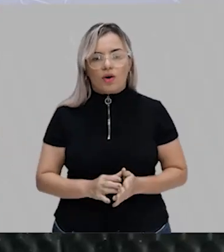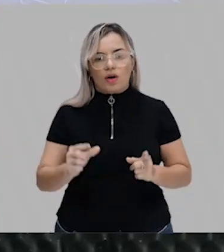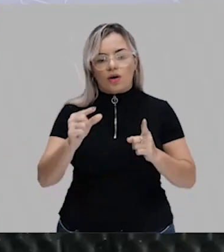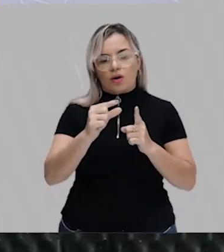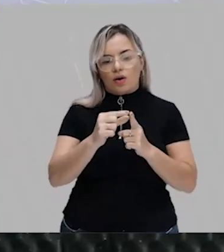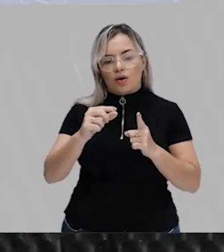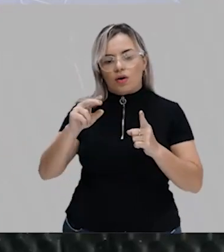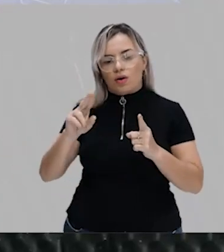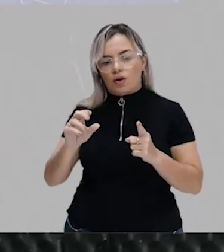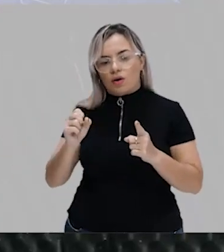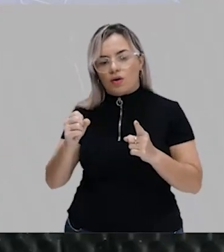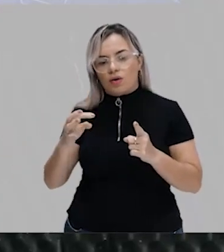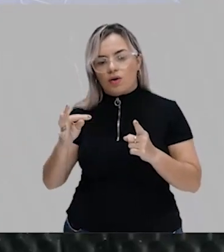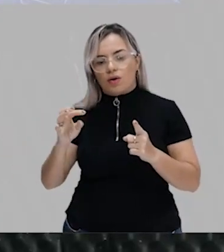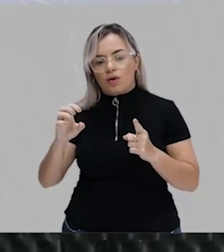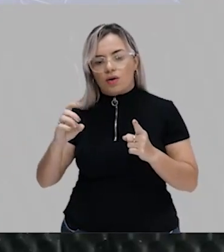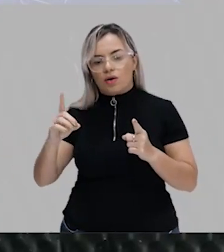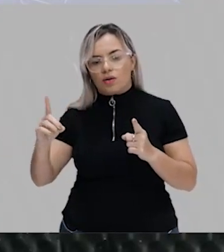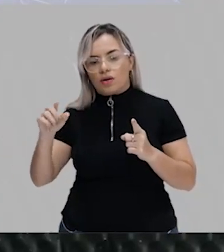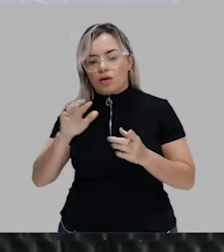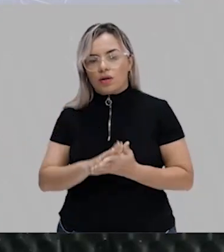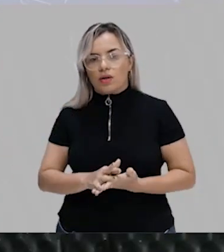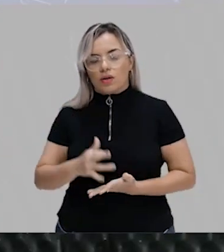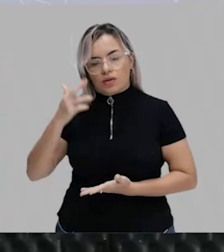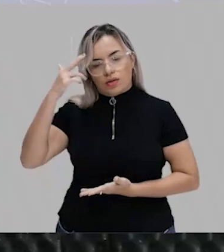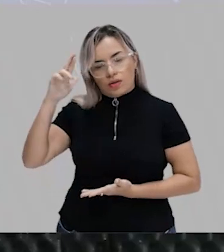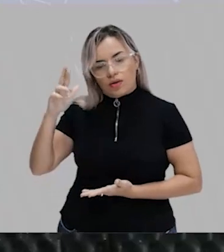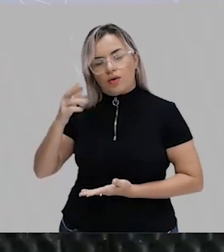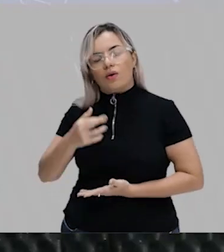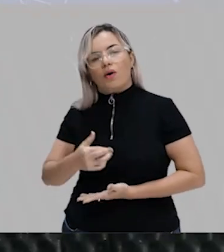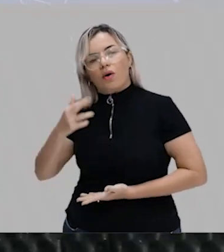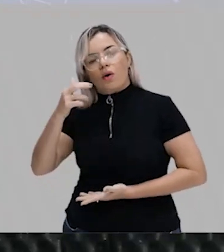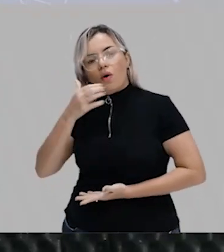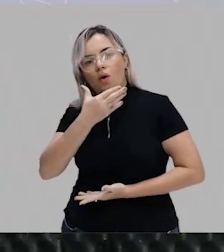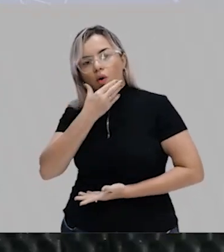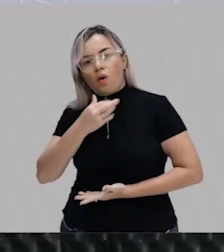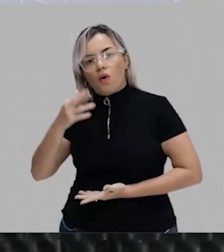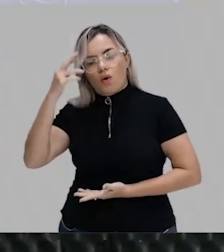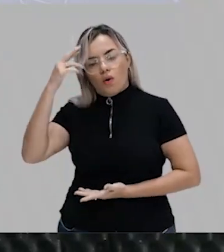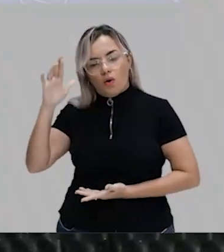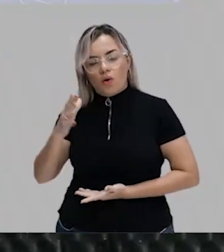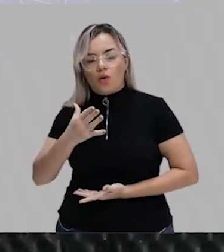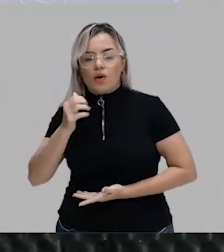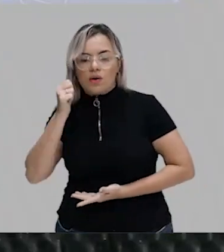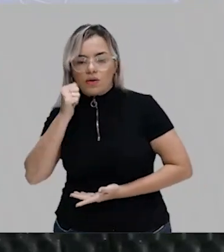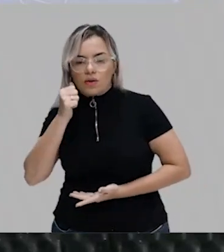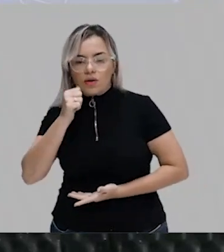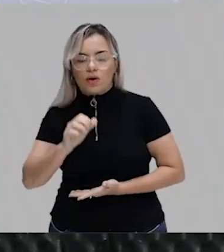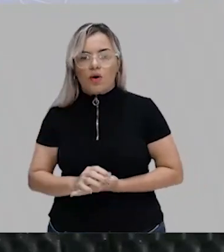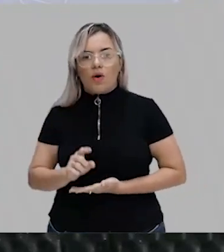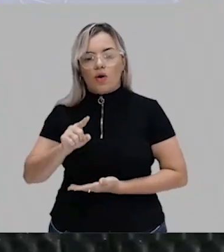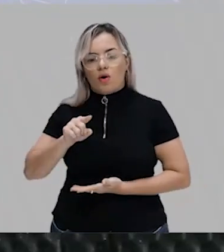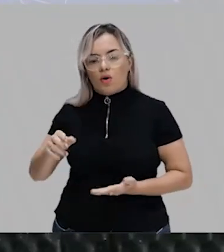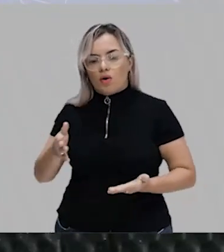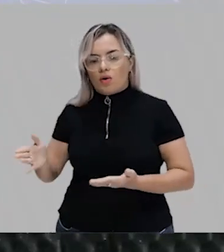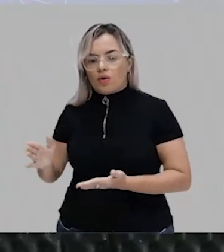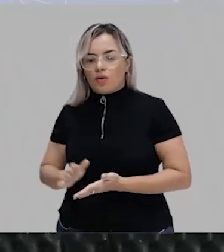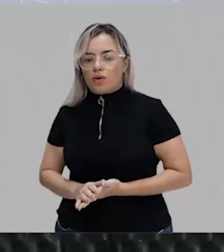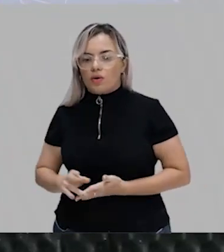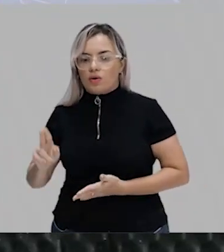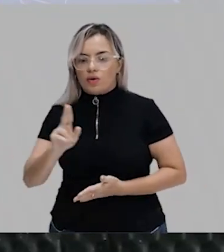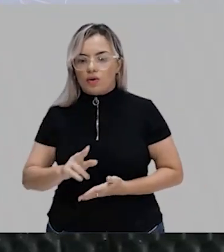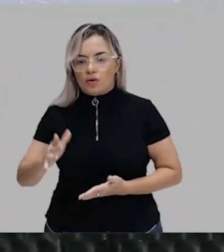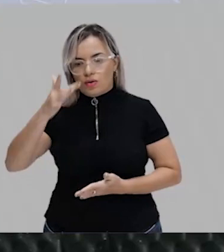Usa-se com pessoas desconhecidas que tenham mais idade que você no trabalho, negócios, reuniões, escolas